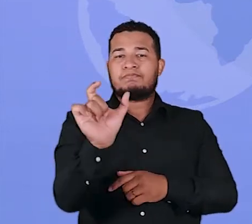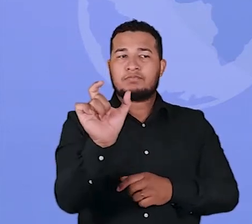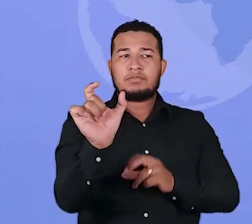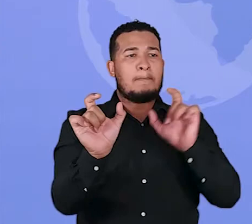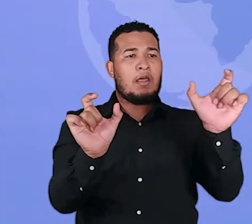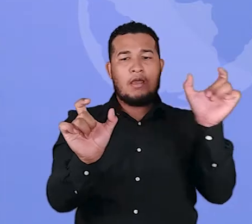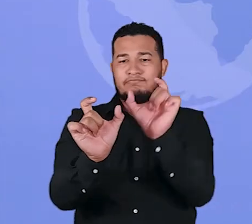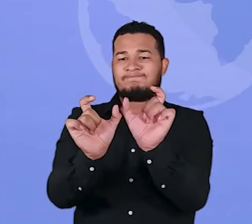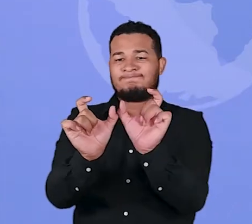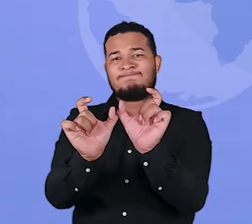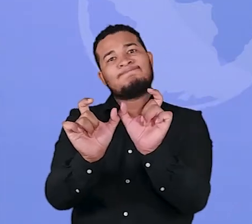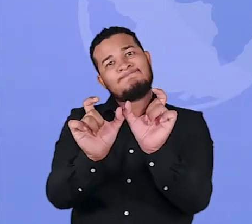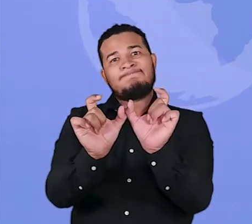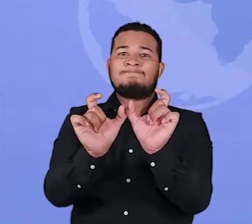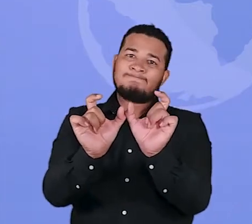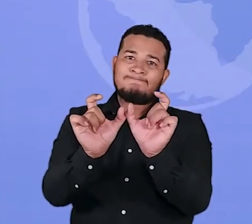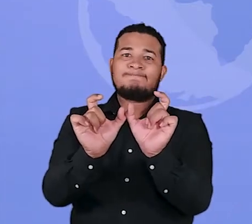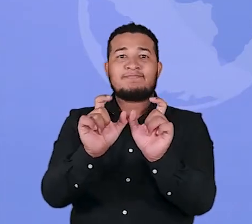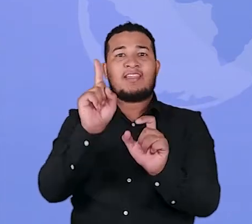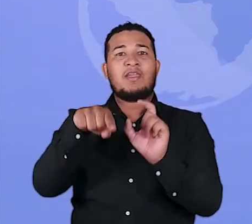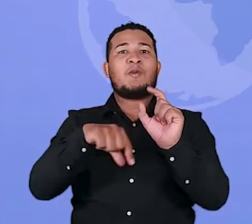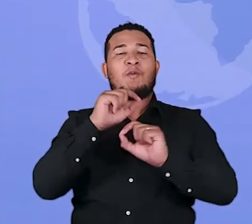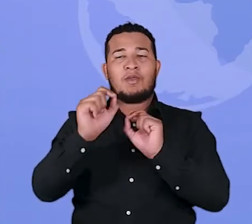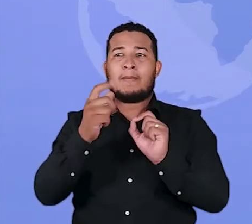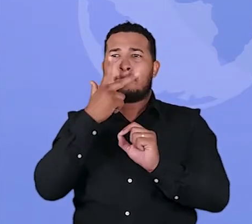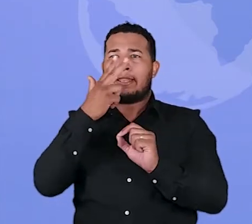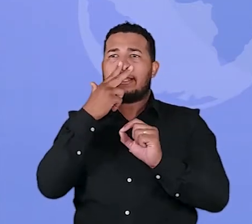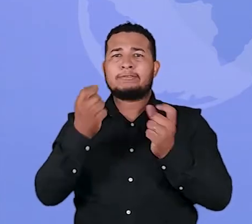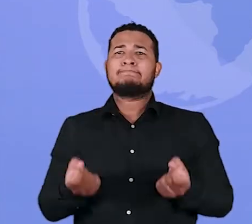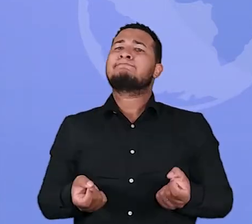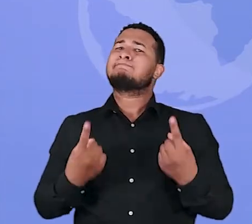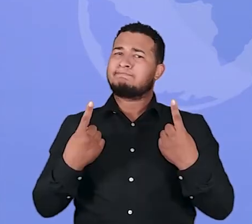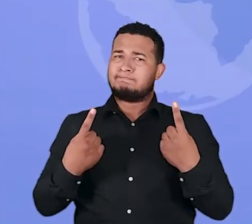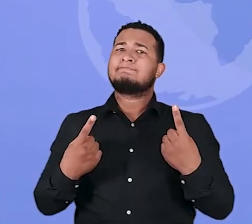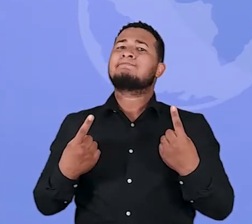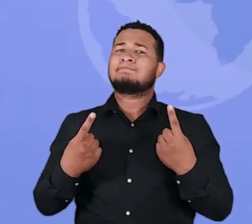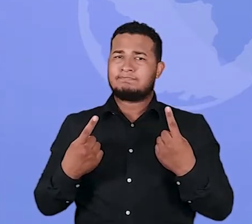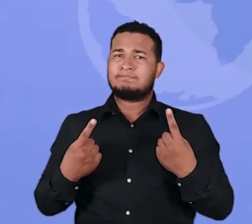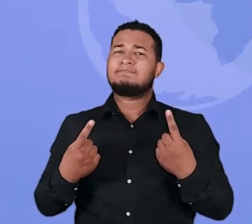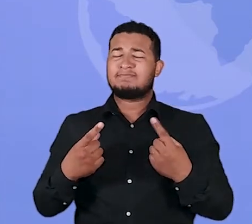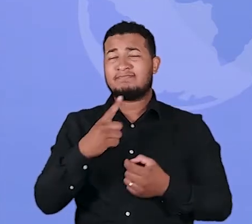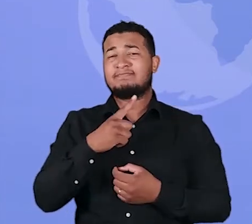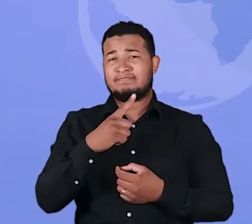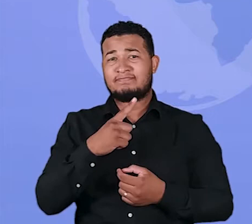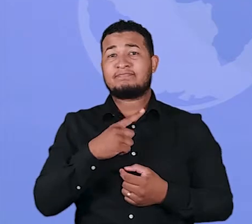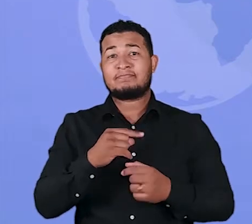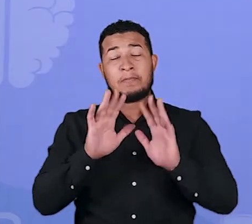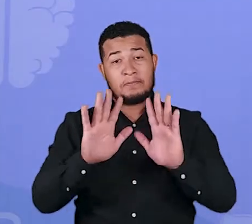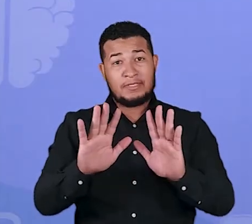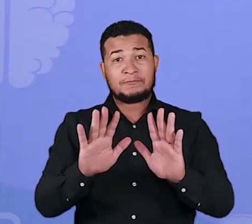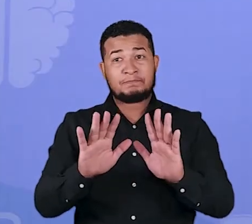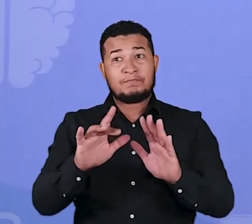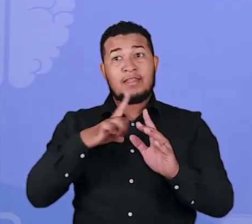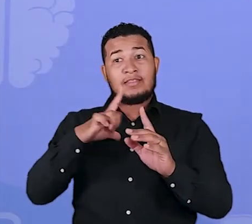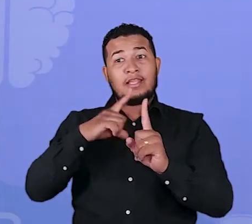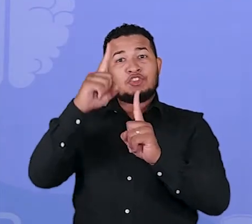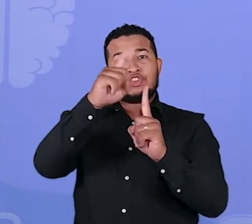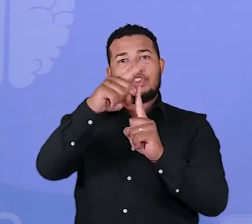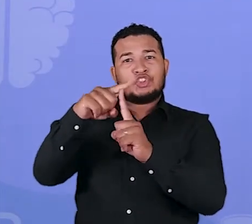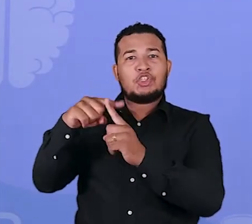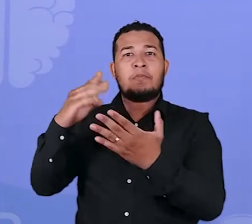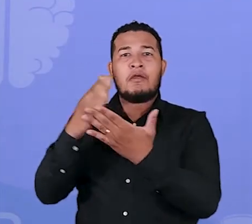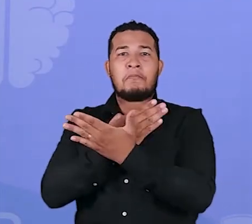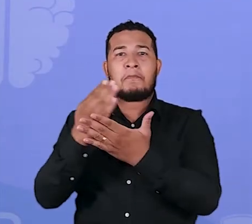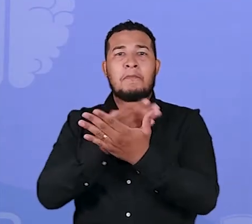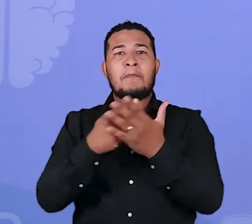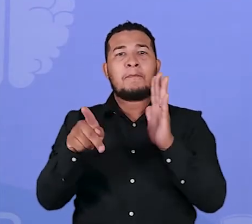onde você coloca outra palavra, fica meio estranho, meio esquisito. Agora, existem alguns